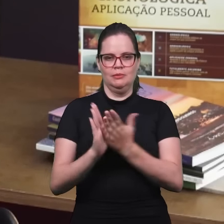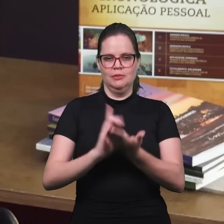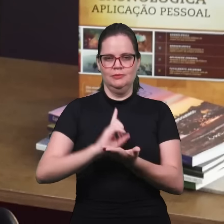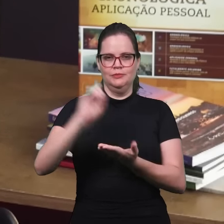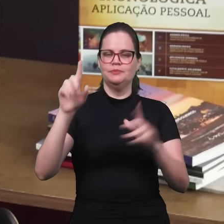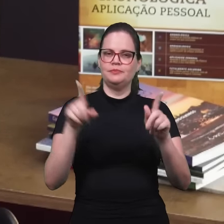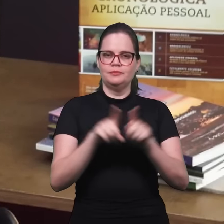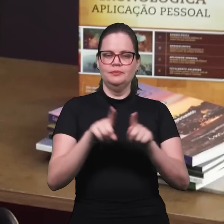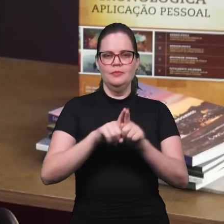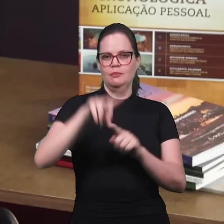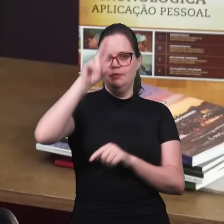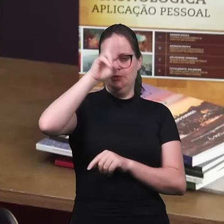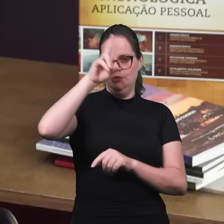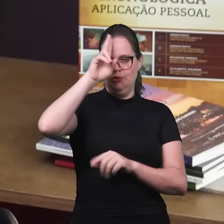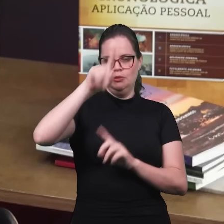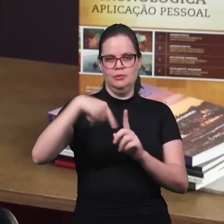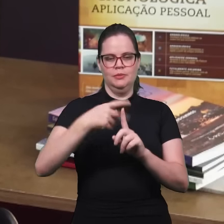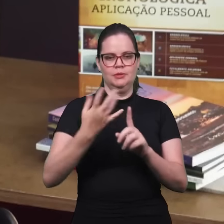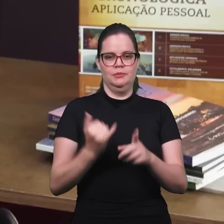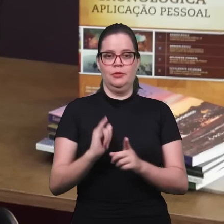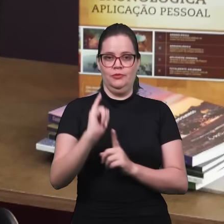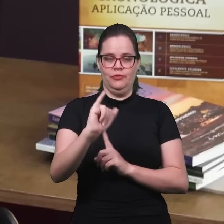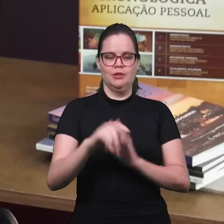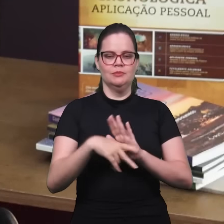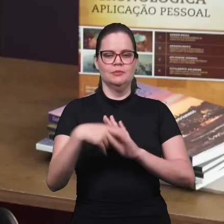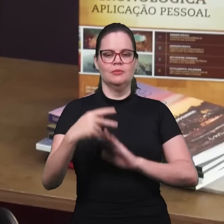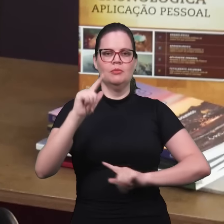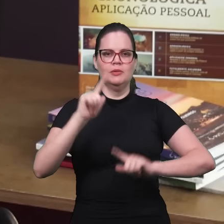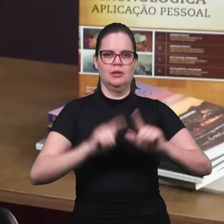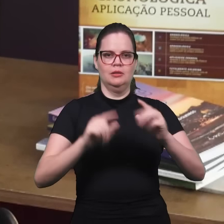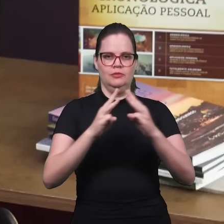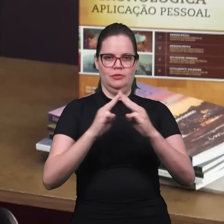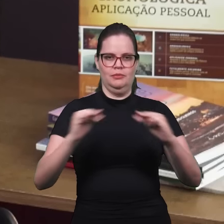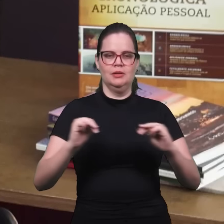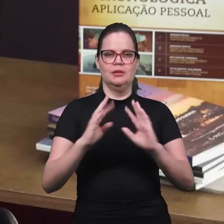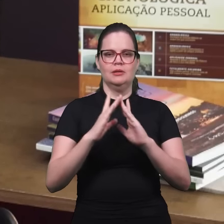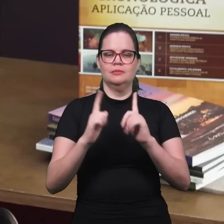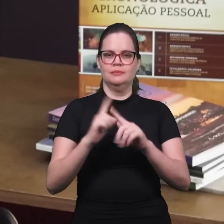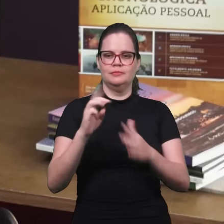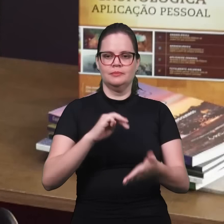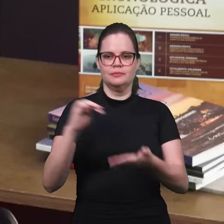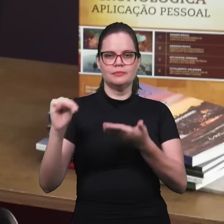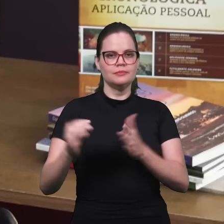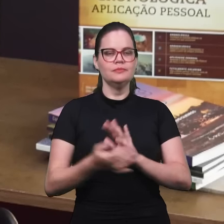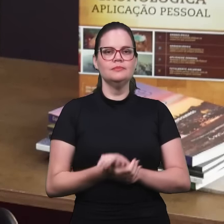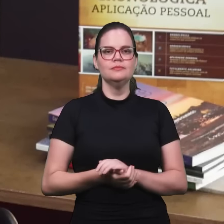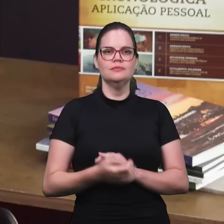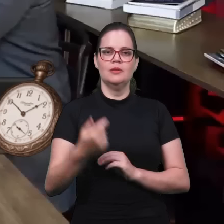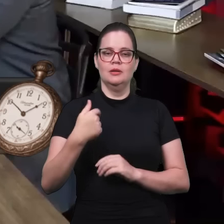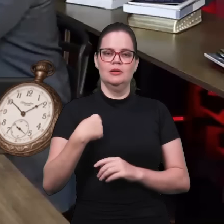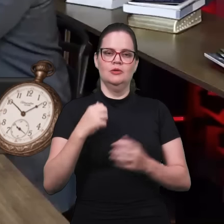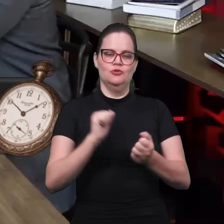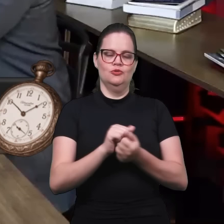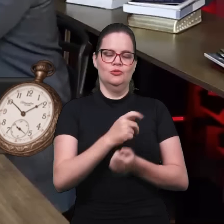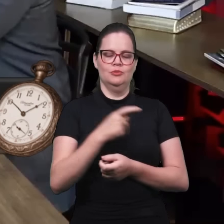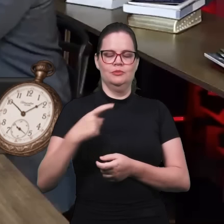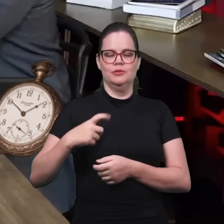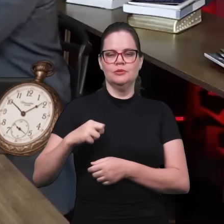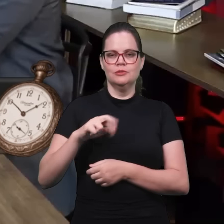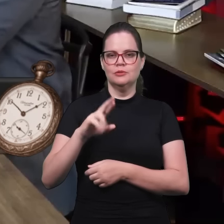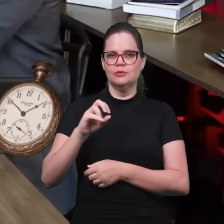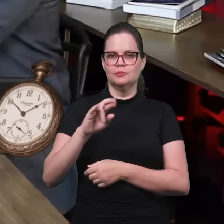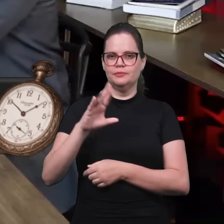Manaim está vinculada à Igreja Cristã Maranata. E nós estamos aqui no estúdio, eu com o pastor Roberto Pedra. A paz do Senhor, pastor Roberto, seja